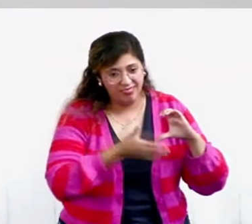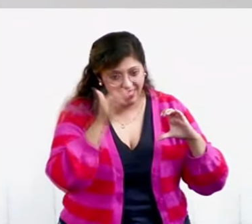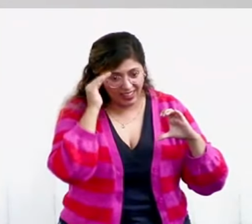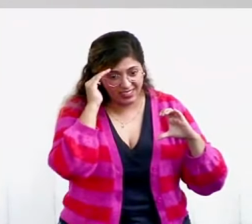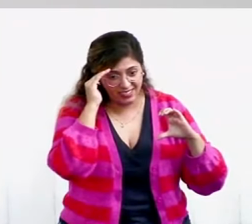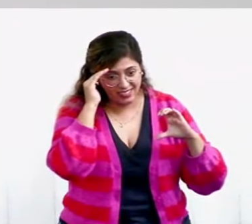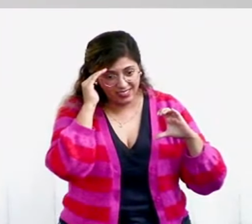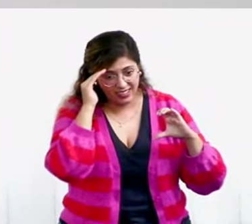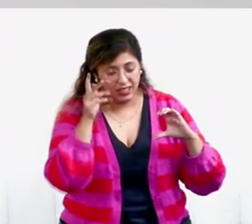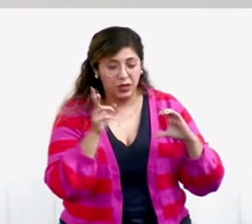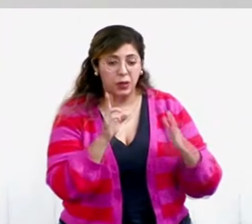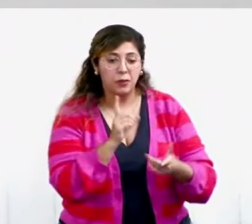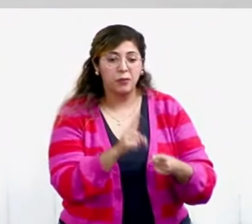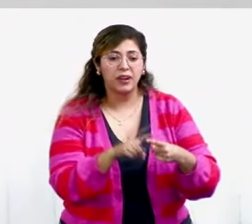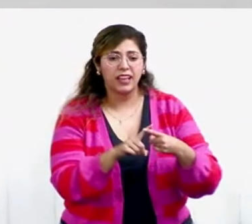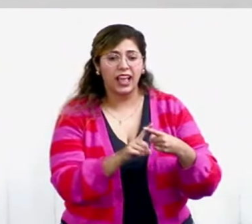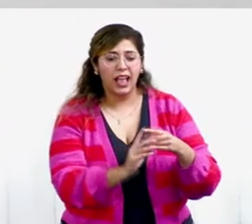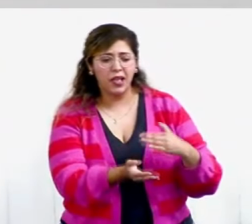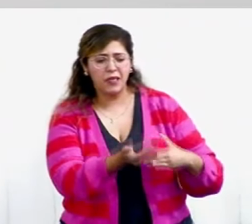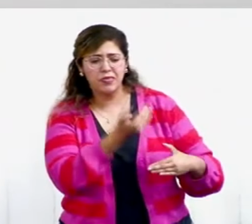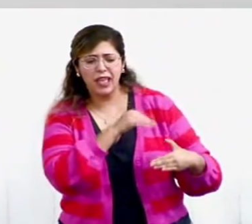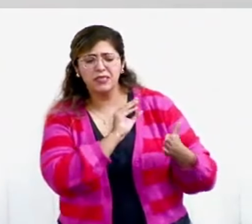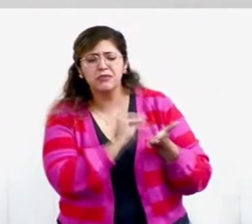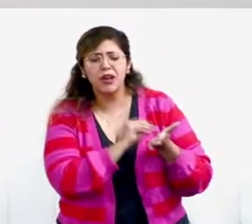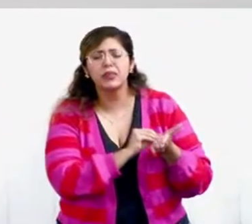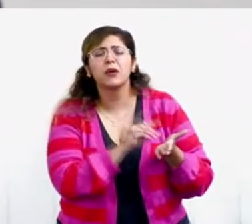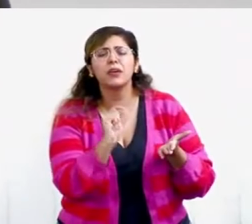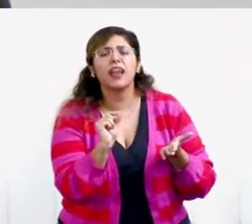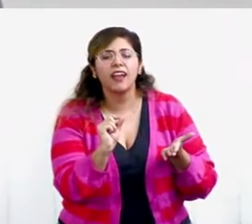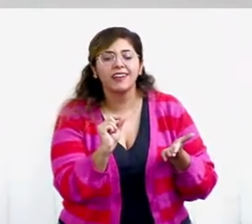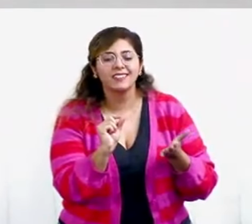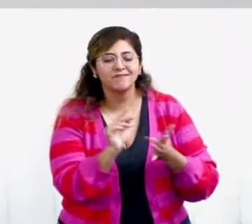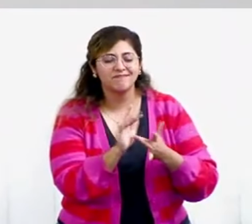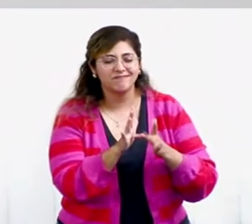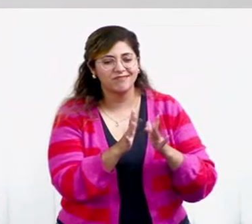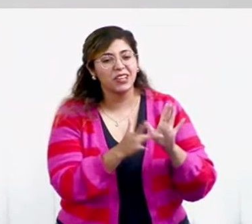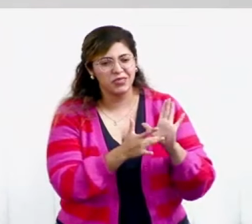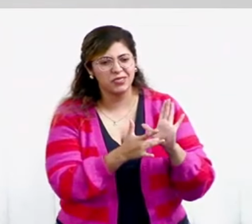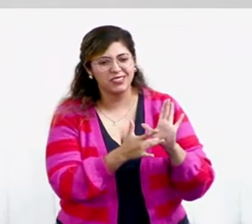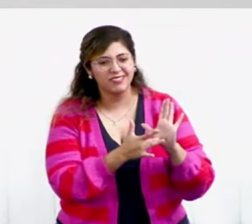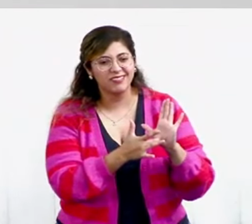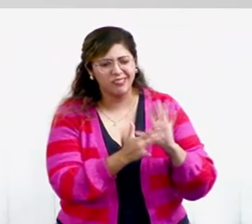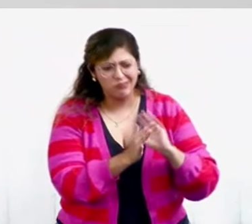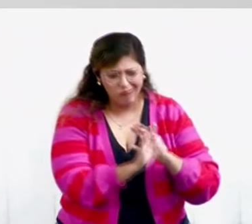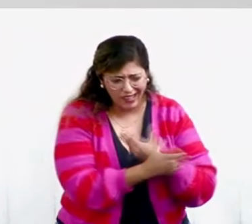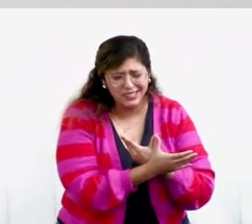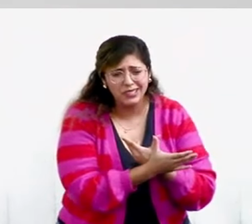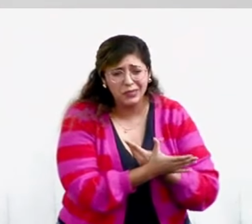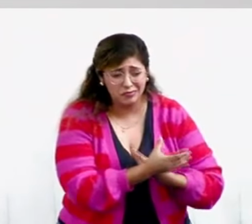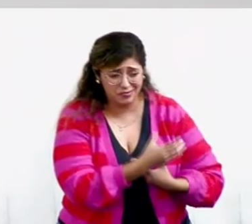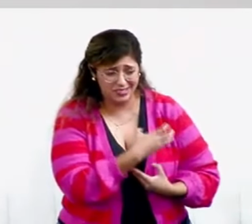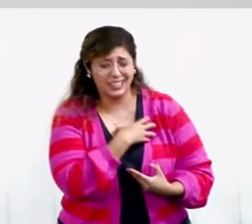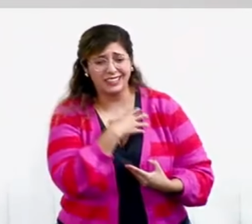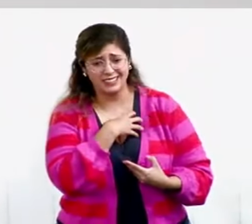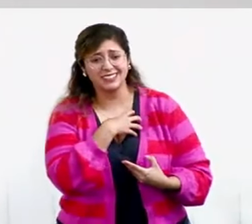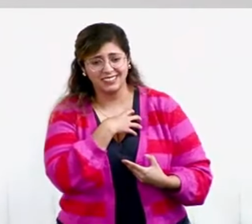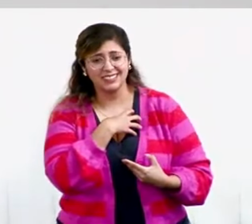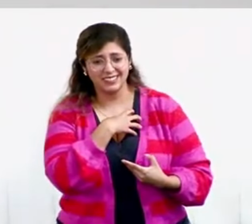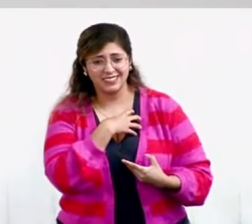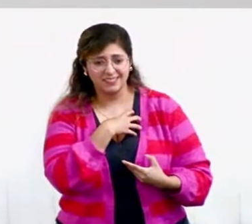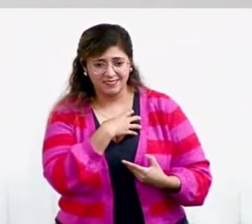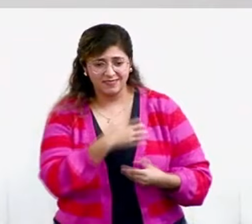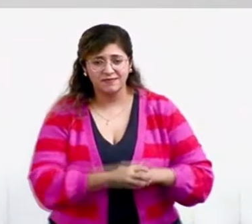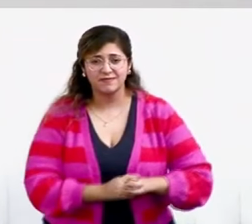Cristo. Por que as pessoas estão se perdendo em seus pecados? Porque as pessoas estão negando